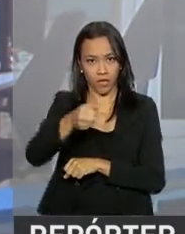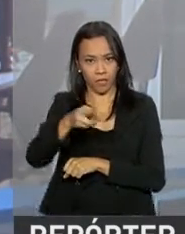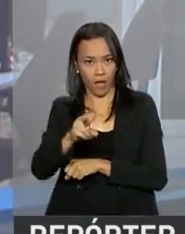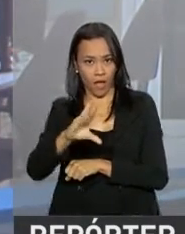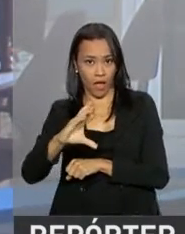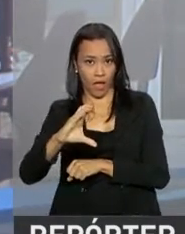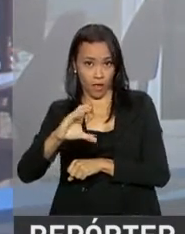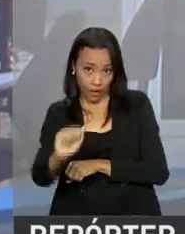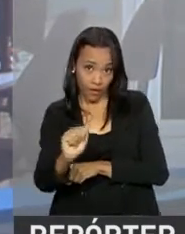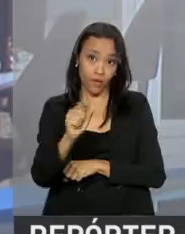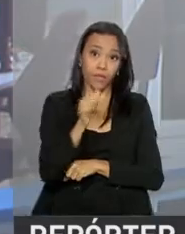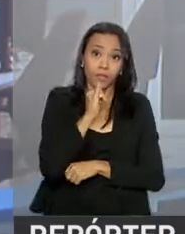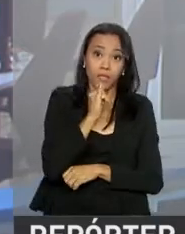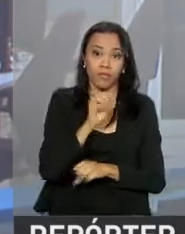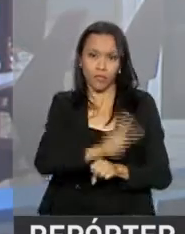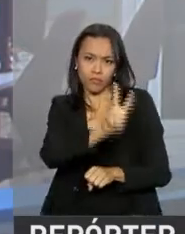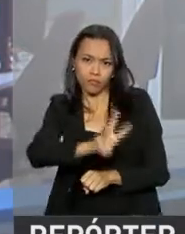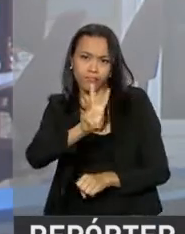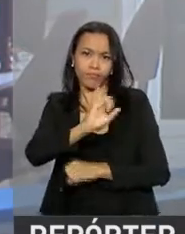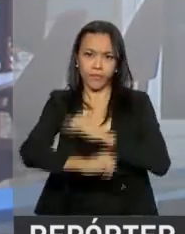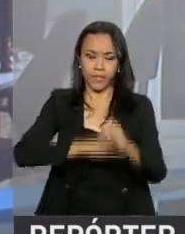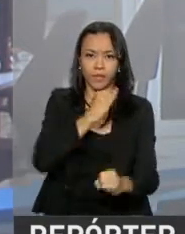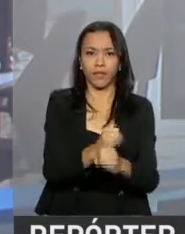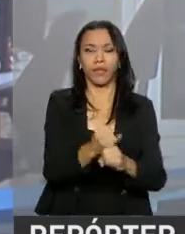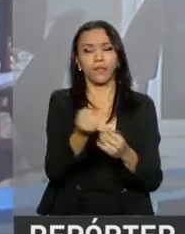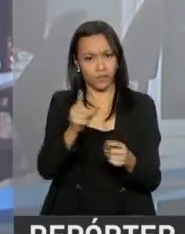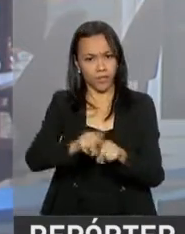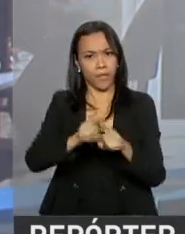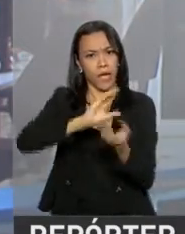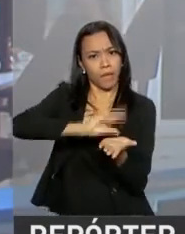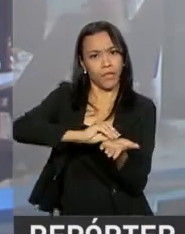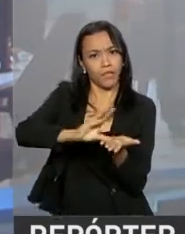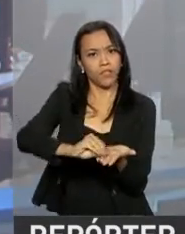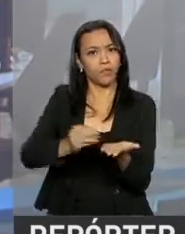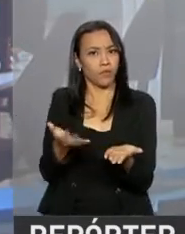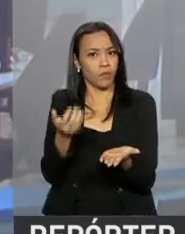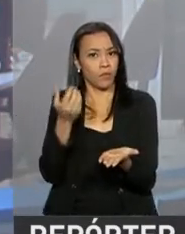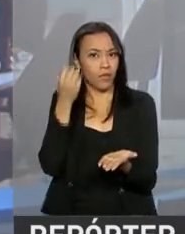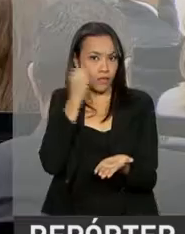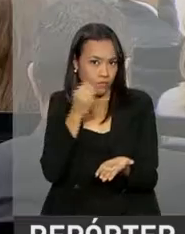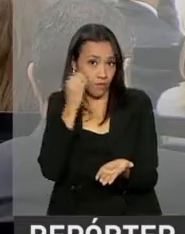por exemplo, portais de serviços na internet e aplicativos para celular.